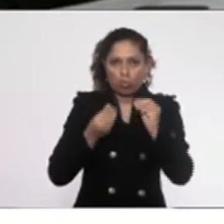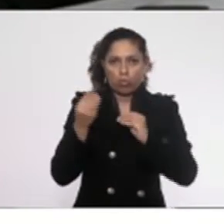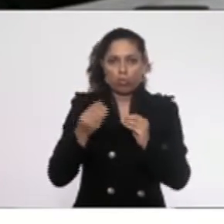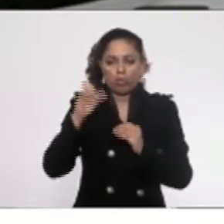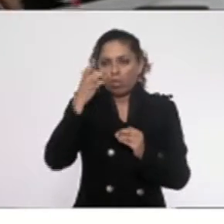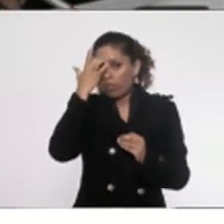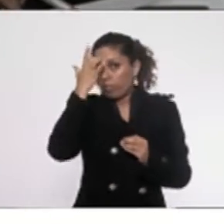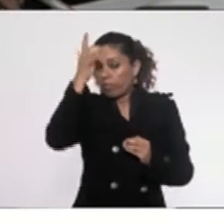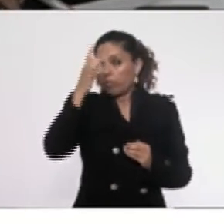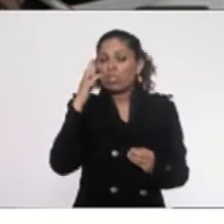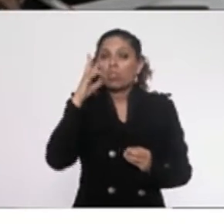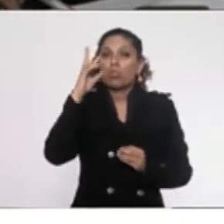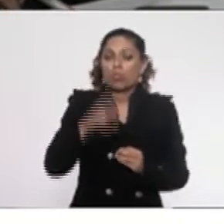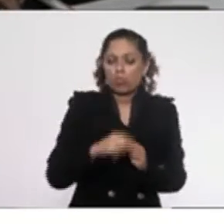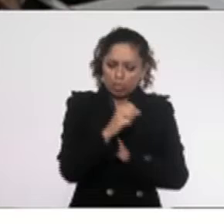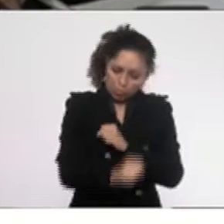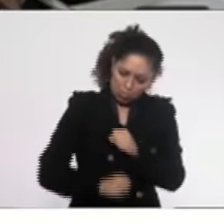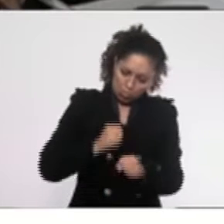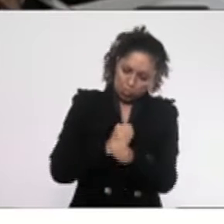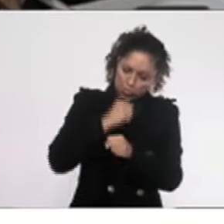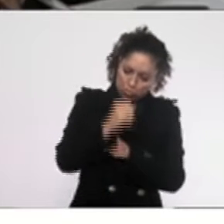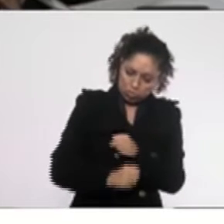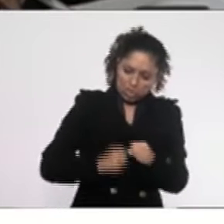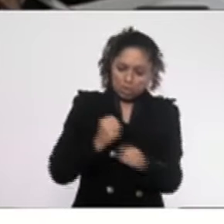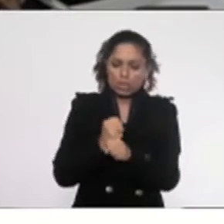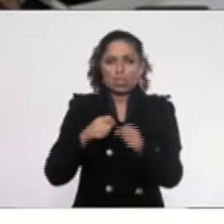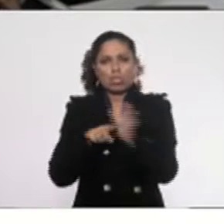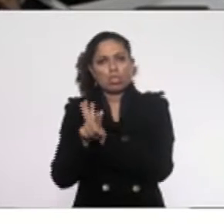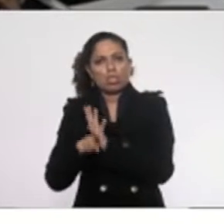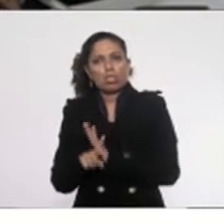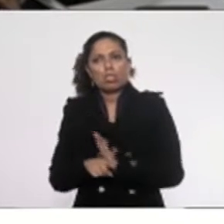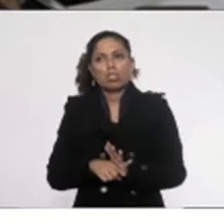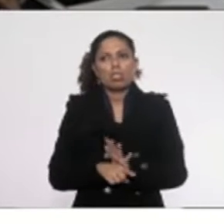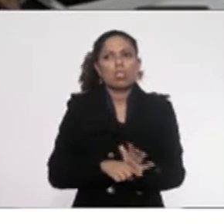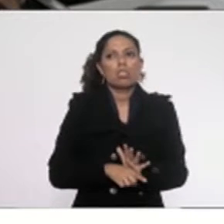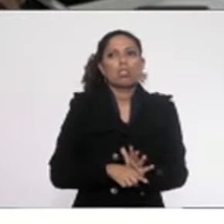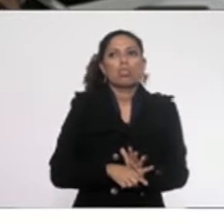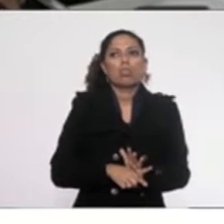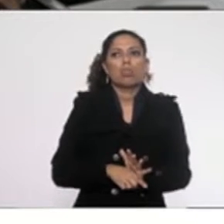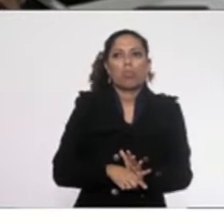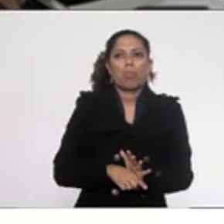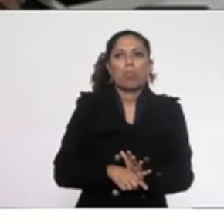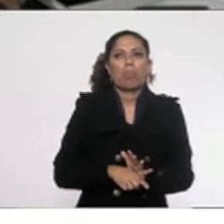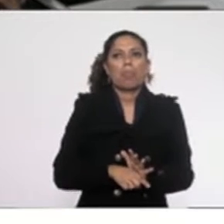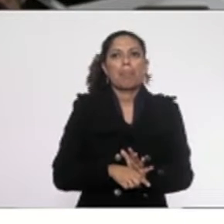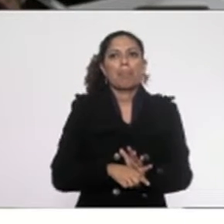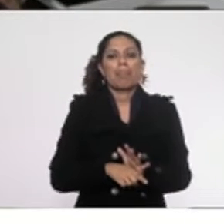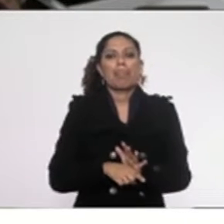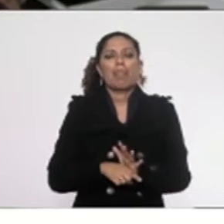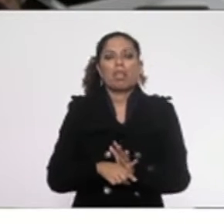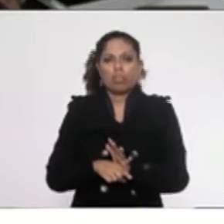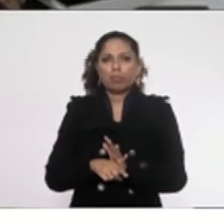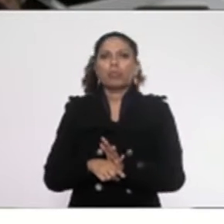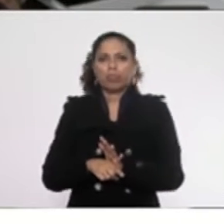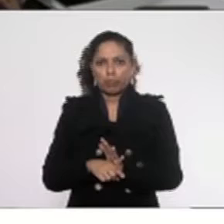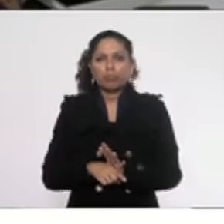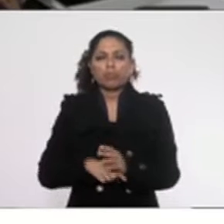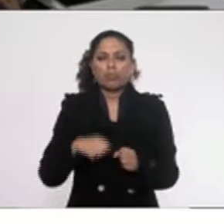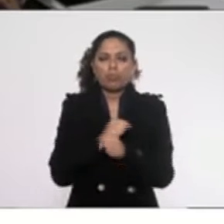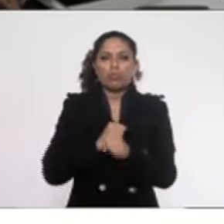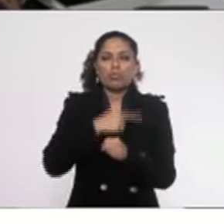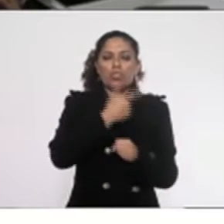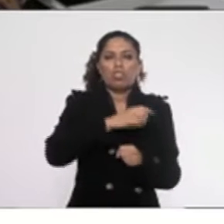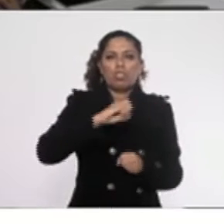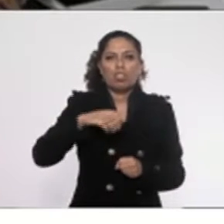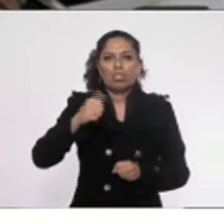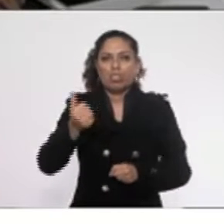quando a gente vai ano a ano analisando, ele cresce exatamente a partir do ano de 2016, quando